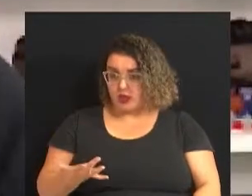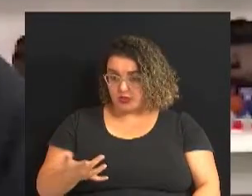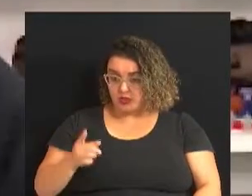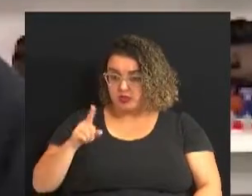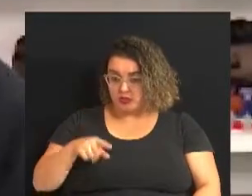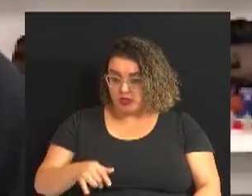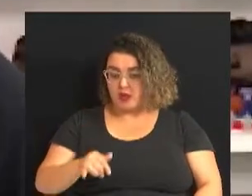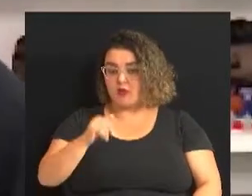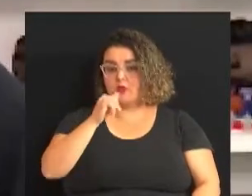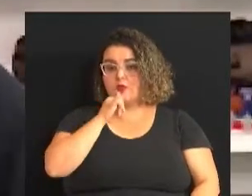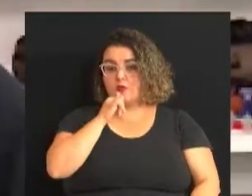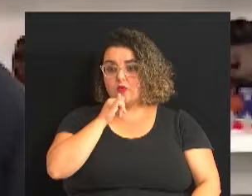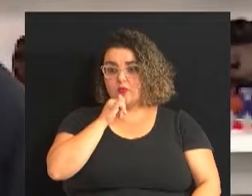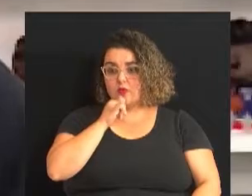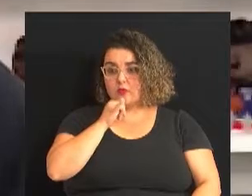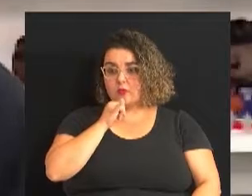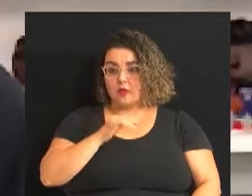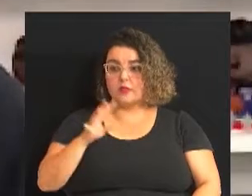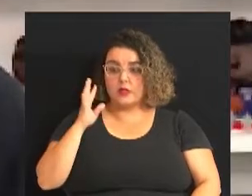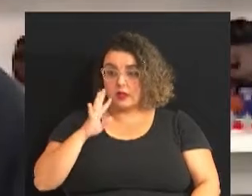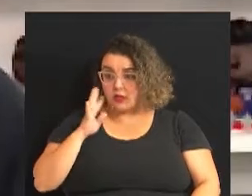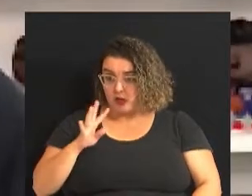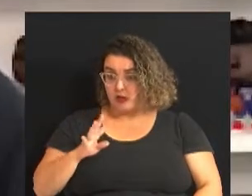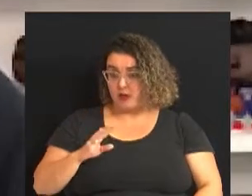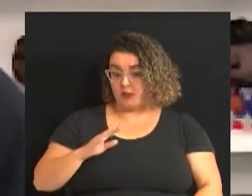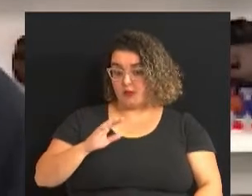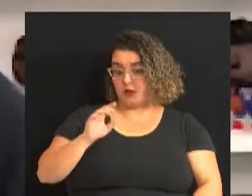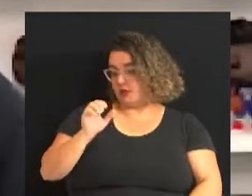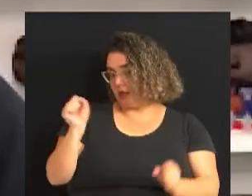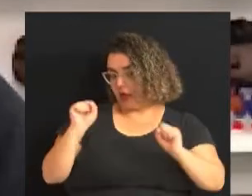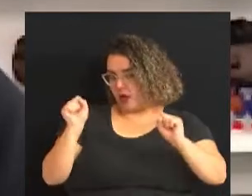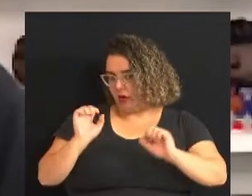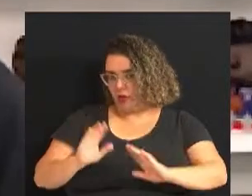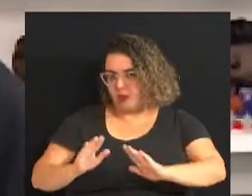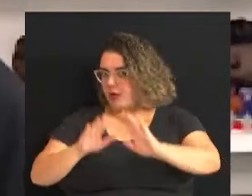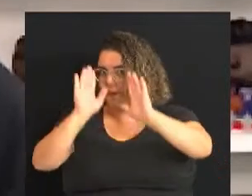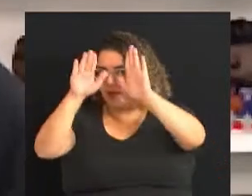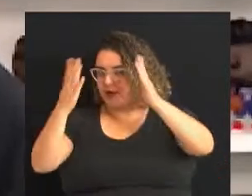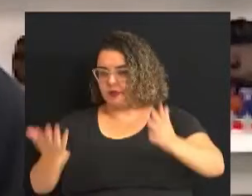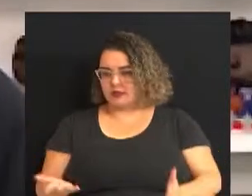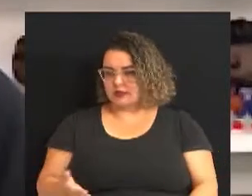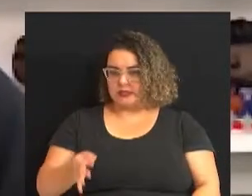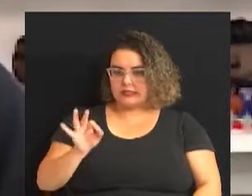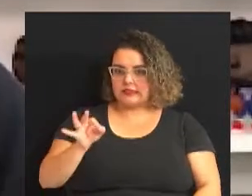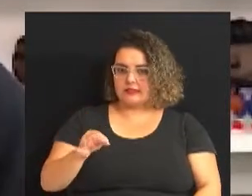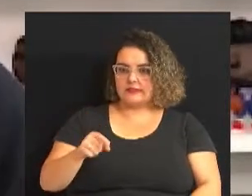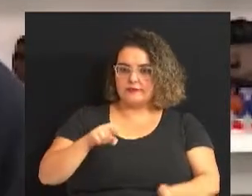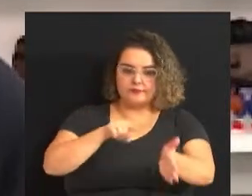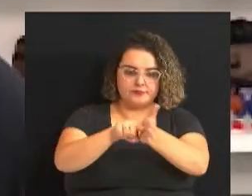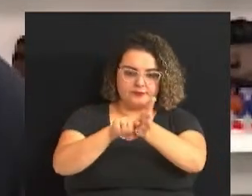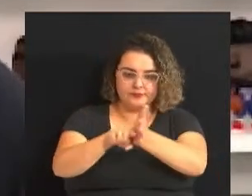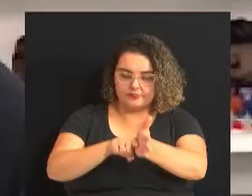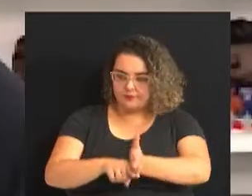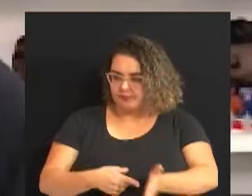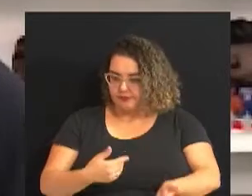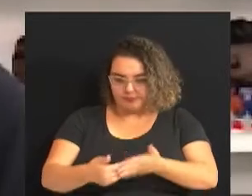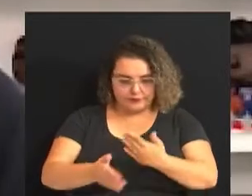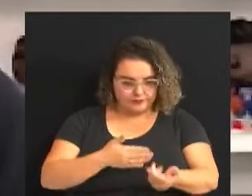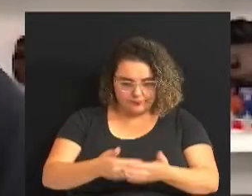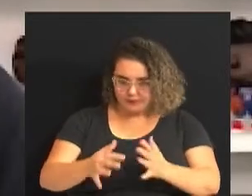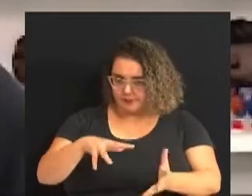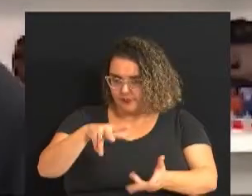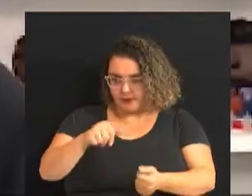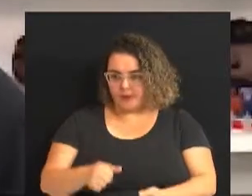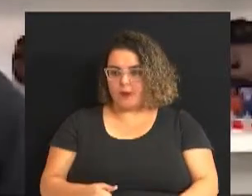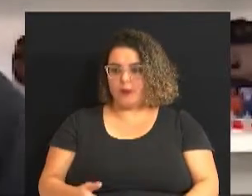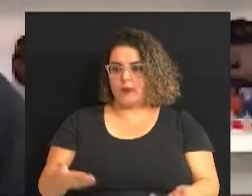hoje muito legal para a garotada que gosta de basquetebol. Eu tenho certeza que se fizerem uma enquete em qualquer parte do planeta, hoje o